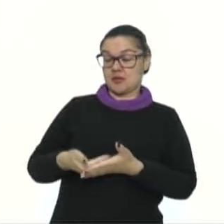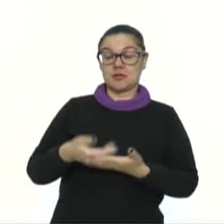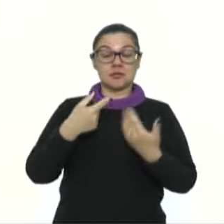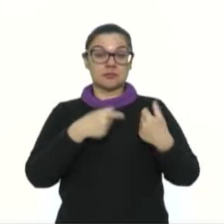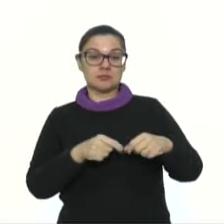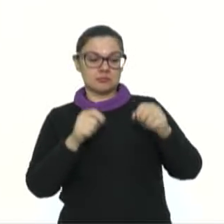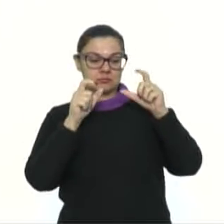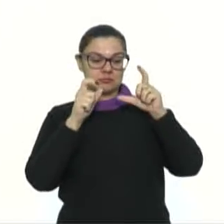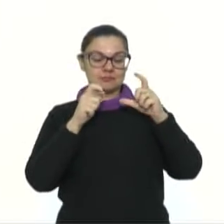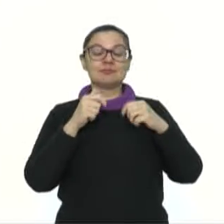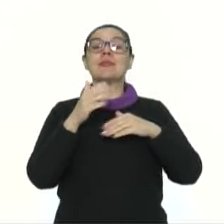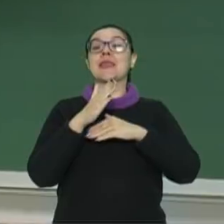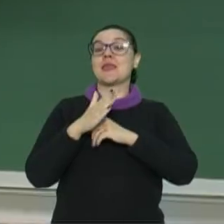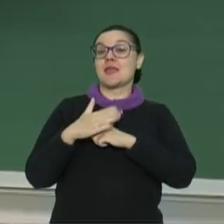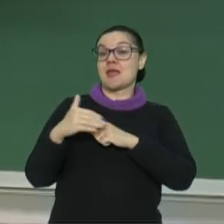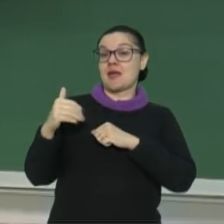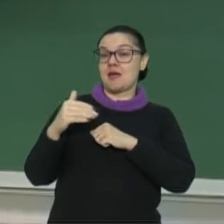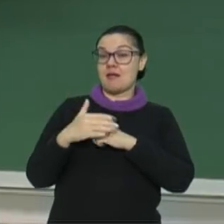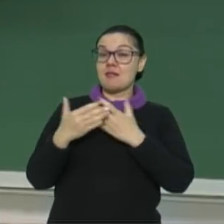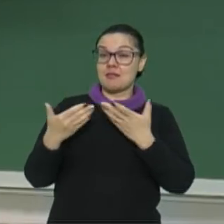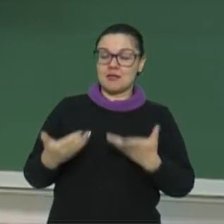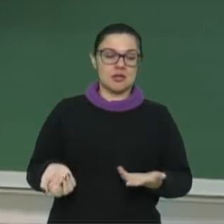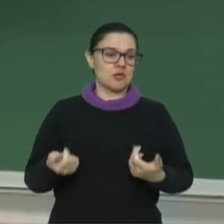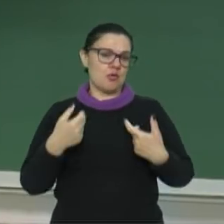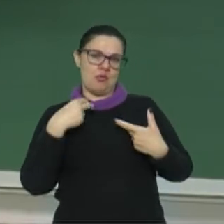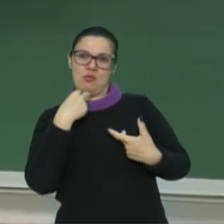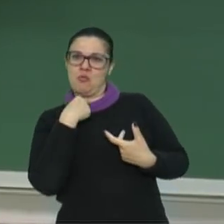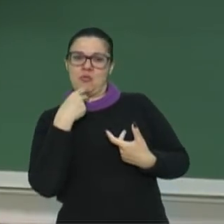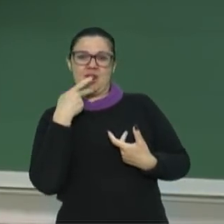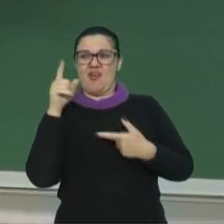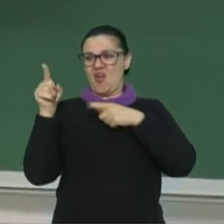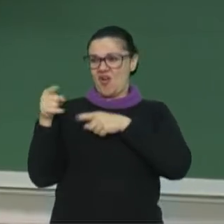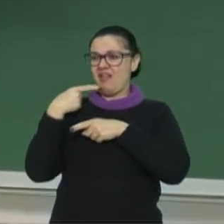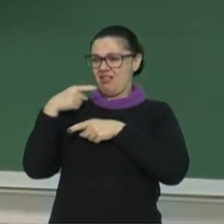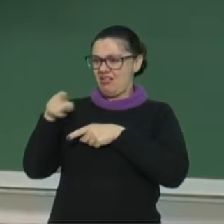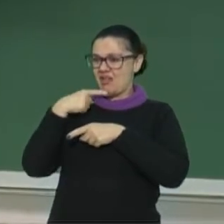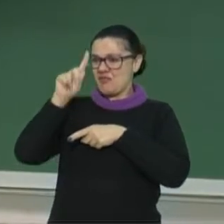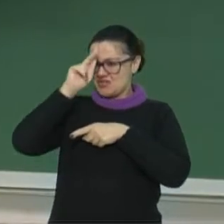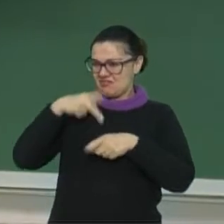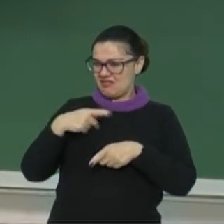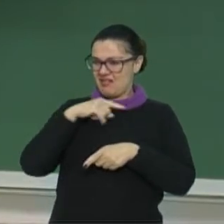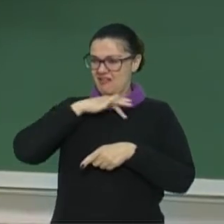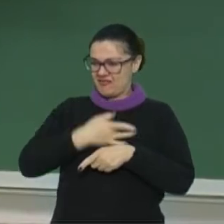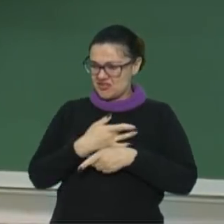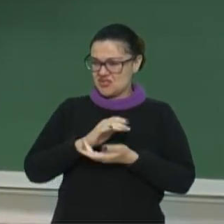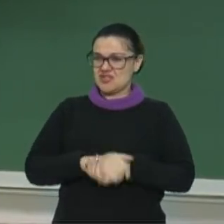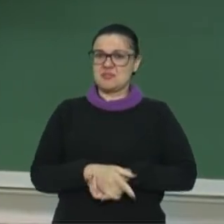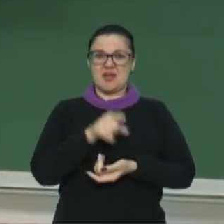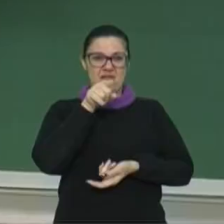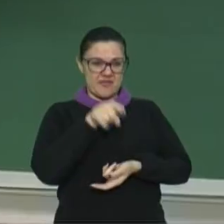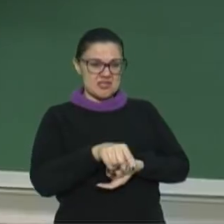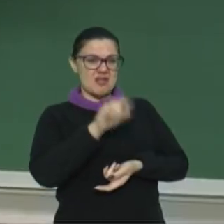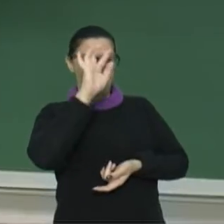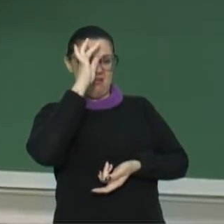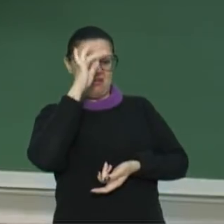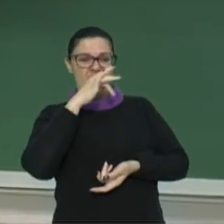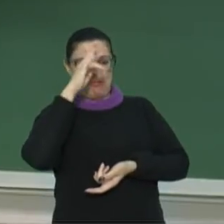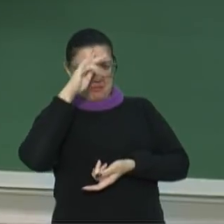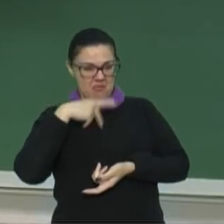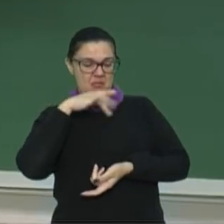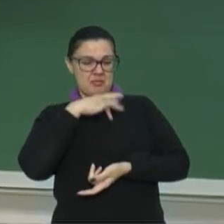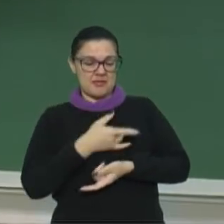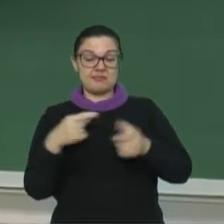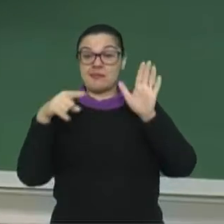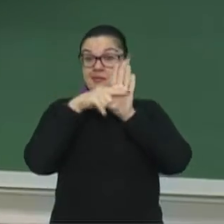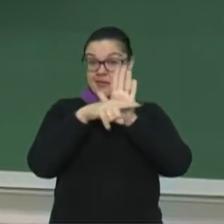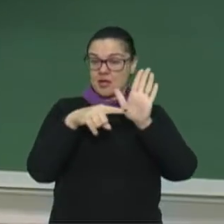olhar empático. Então, eu não posso sair falando para todo mundo que reclama que a pessoa é uma vítima. Ah, que você é uma vítima no sentido negativo.